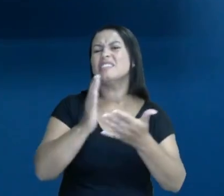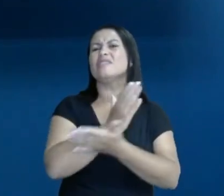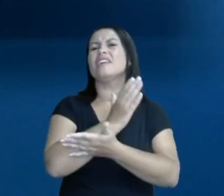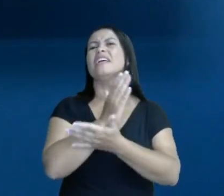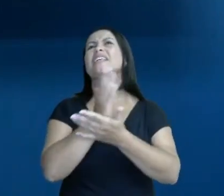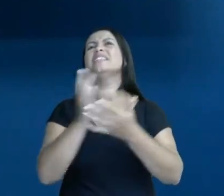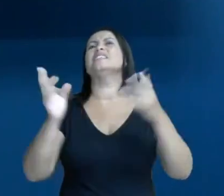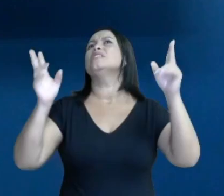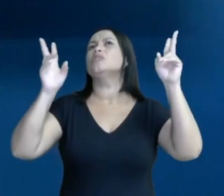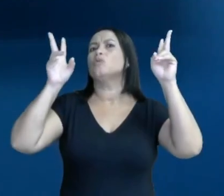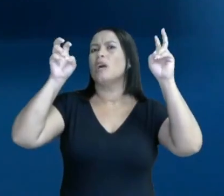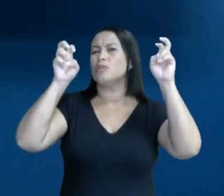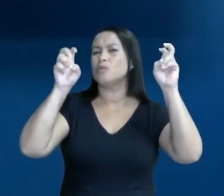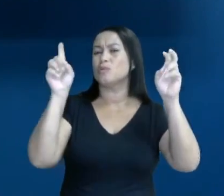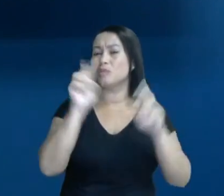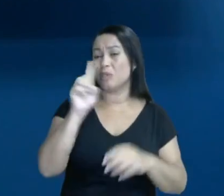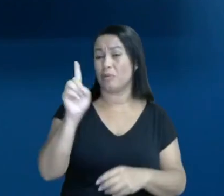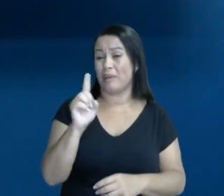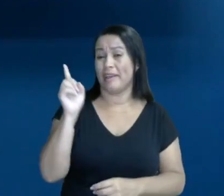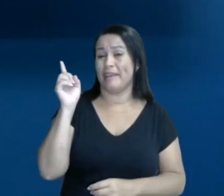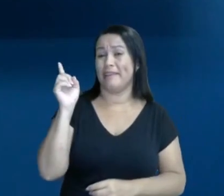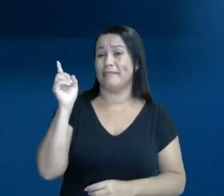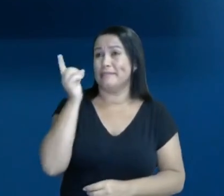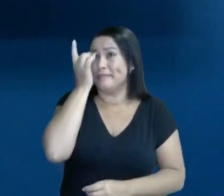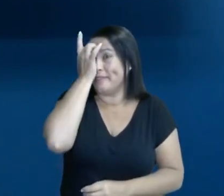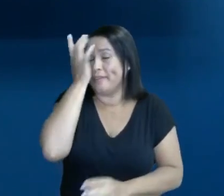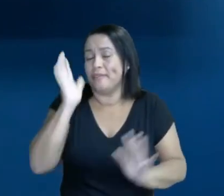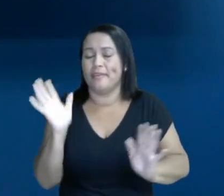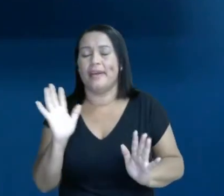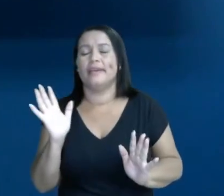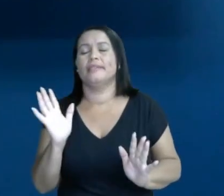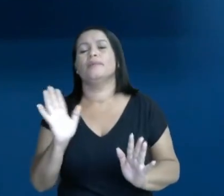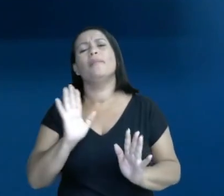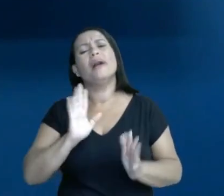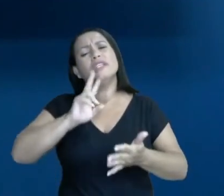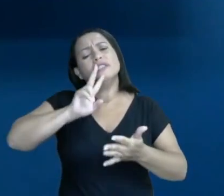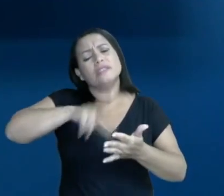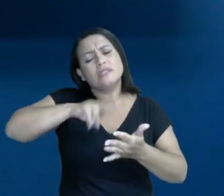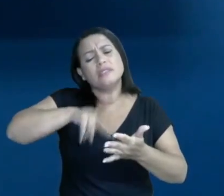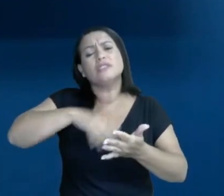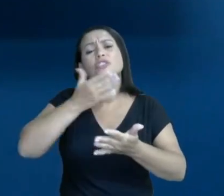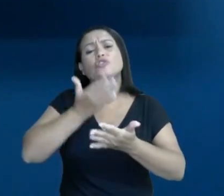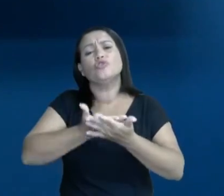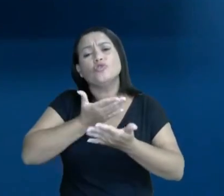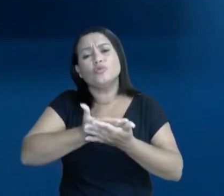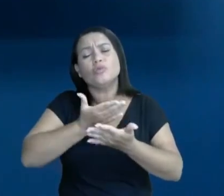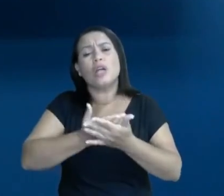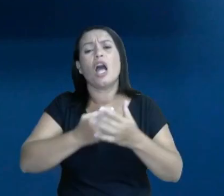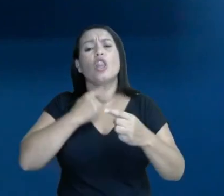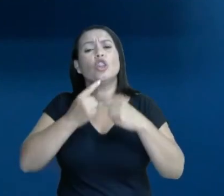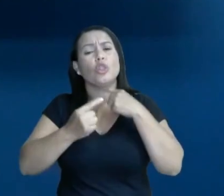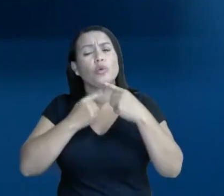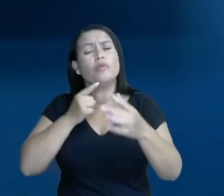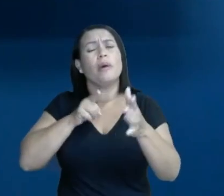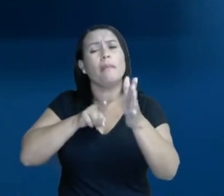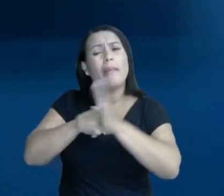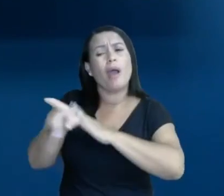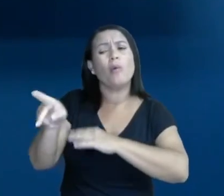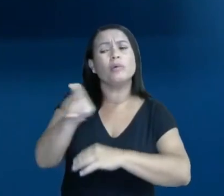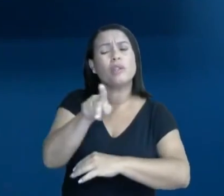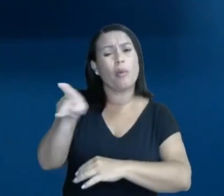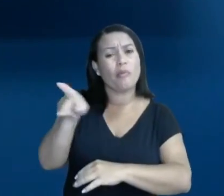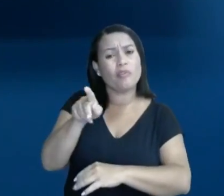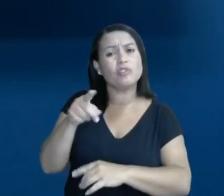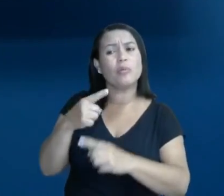é tão fácil, mas se você estudar, ler direitinho, se você tiver com dúvida, pergunta ao teu professor, que